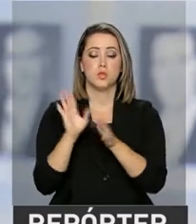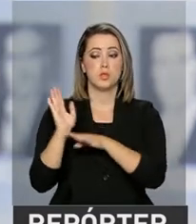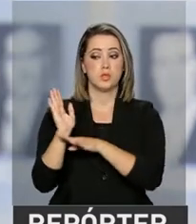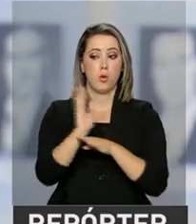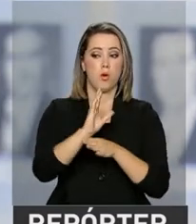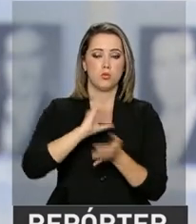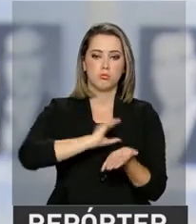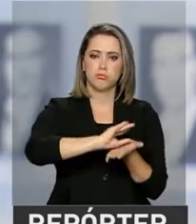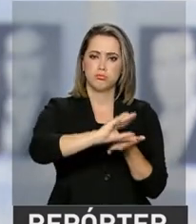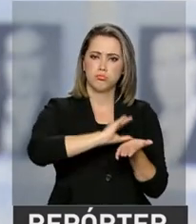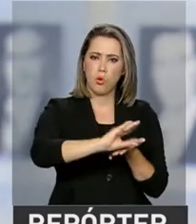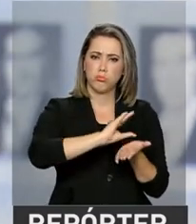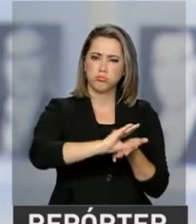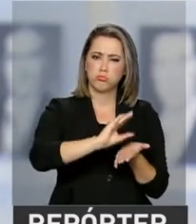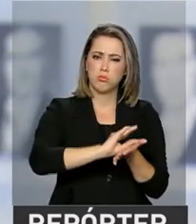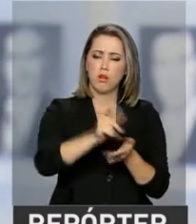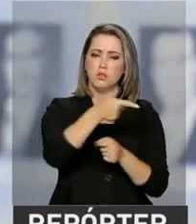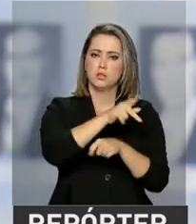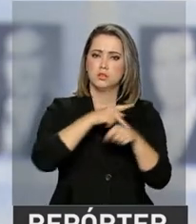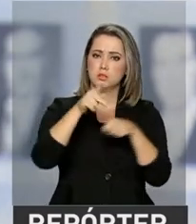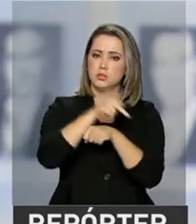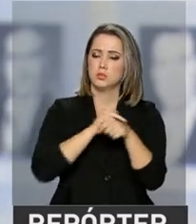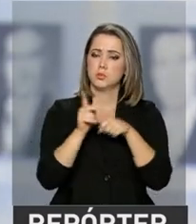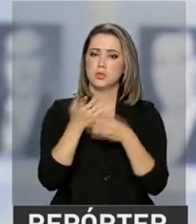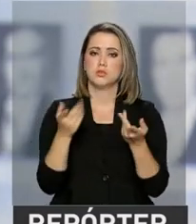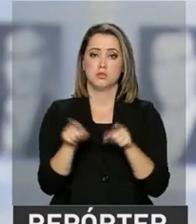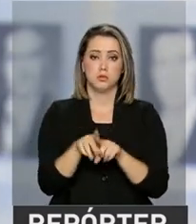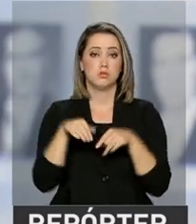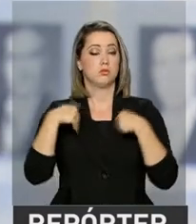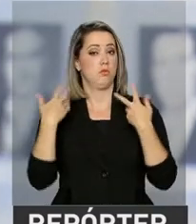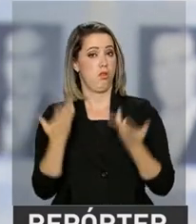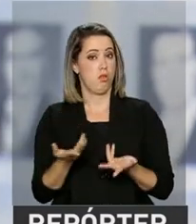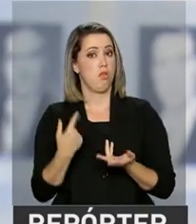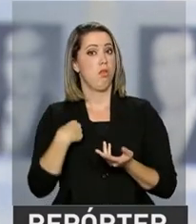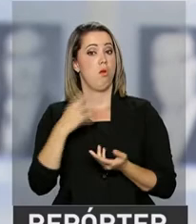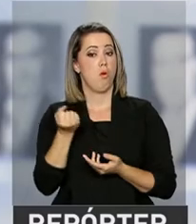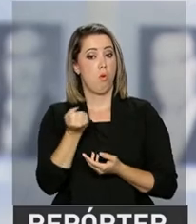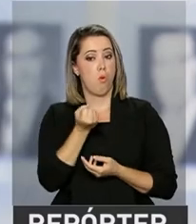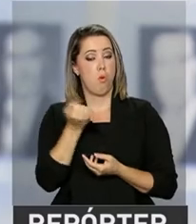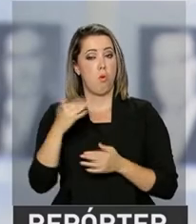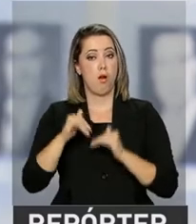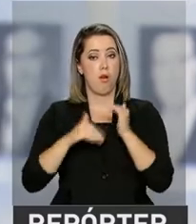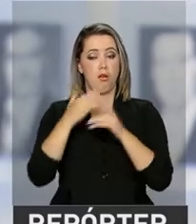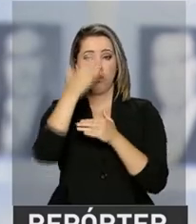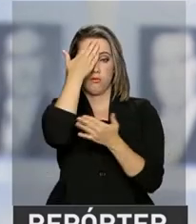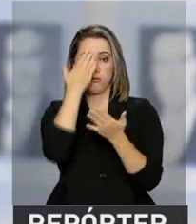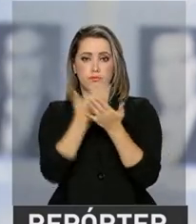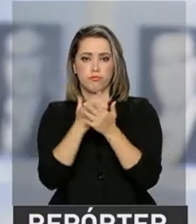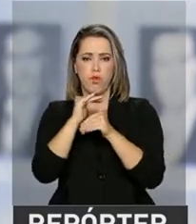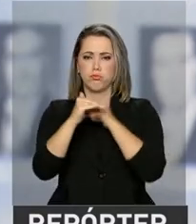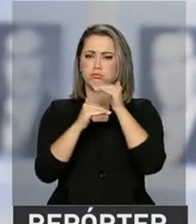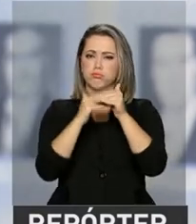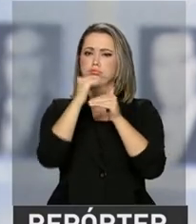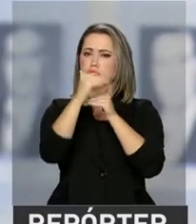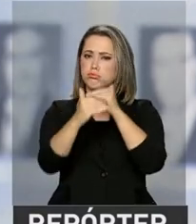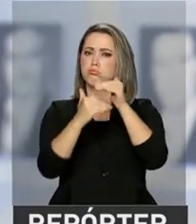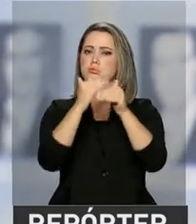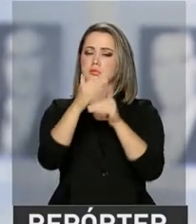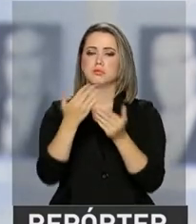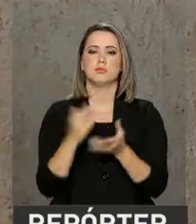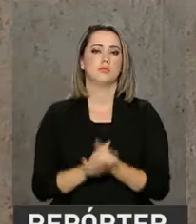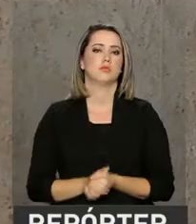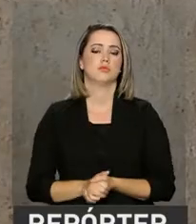pesquisas indicam que o nível de confiança dos empresários estrangeiros no brasil vem aumentando nos últimos meses